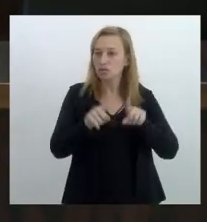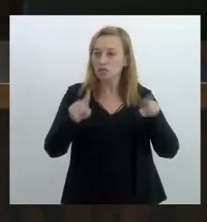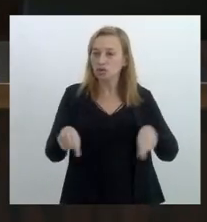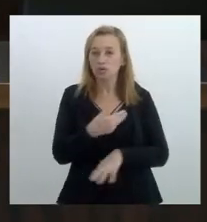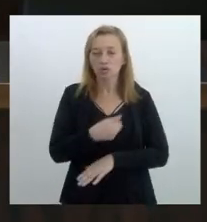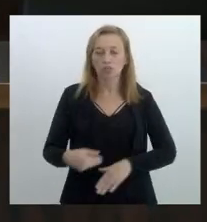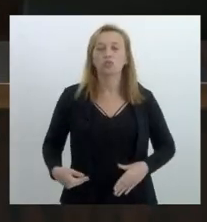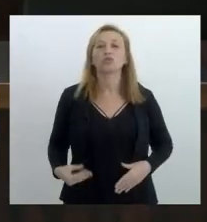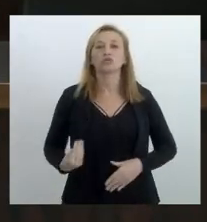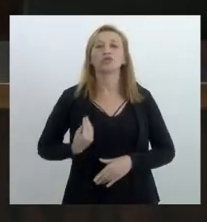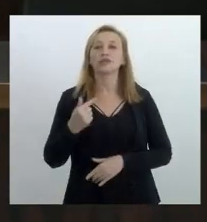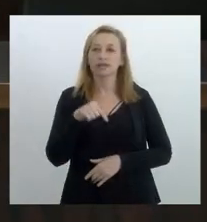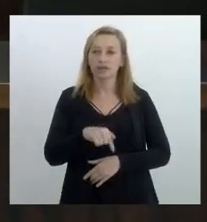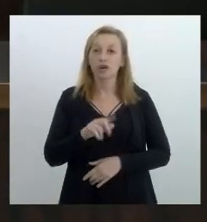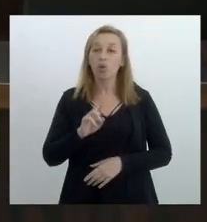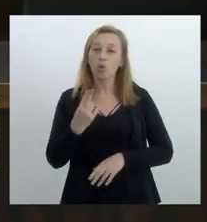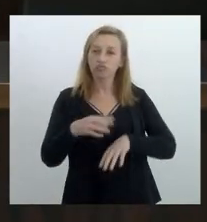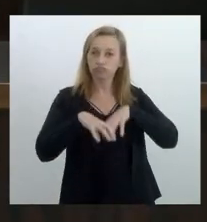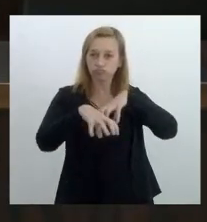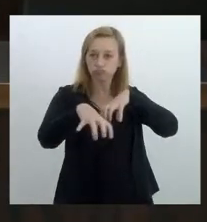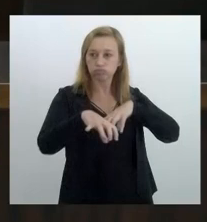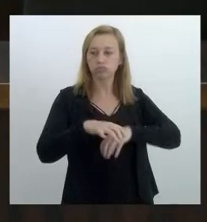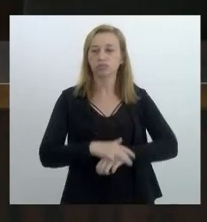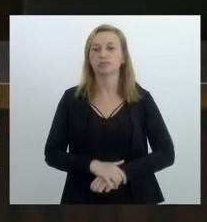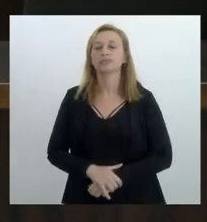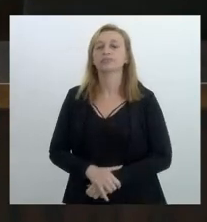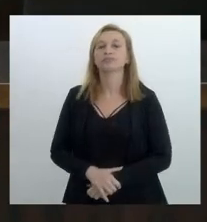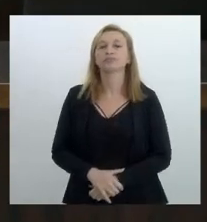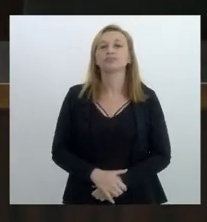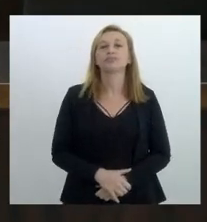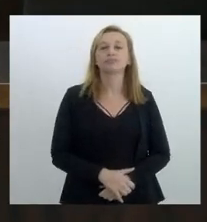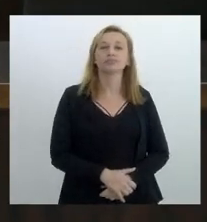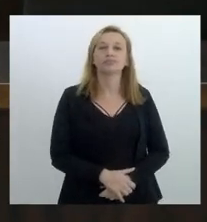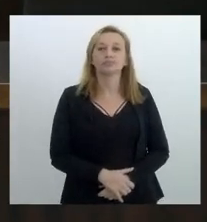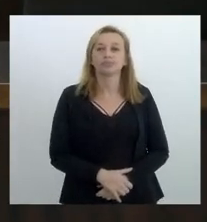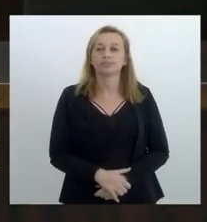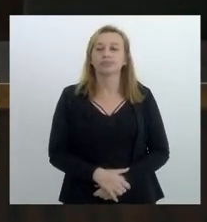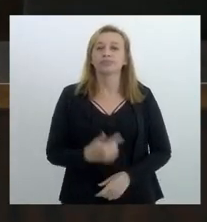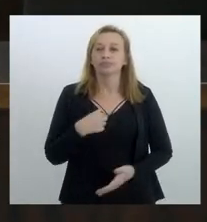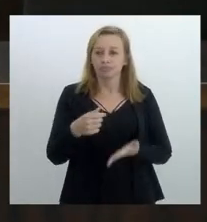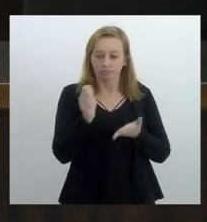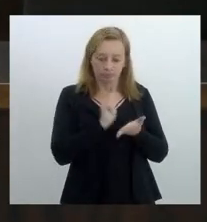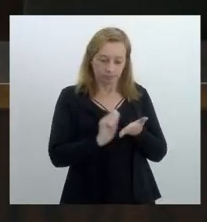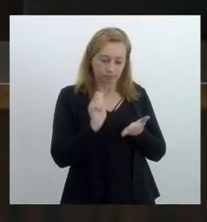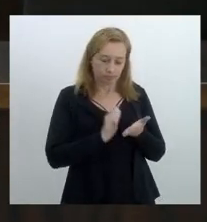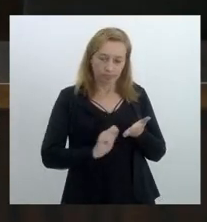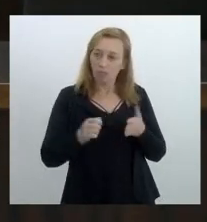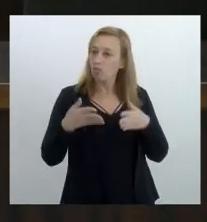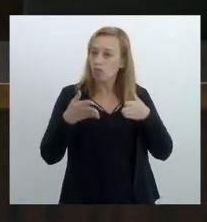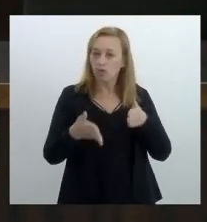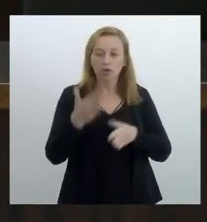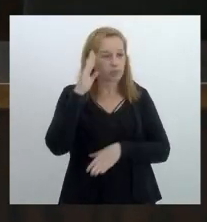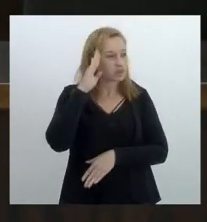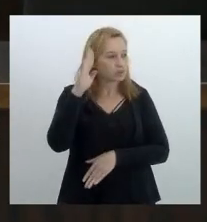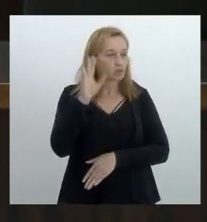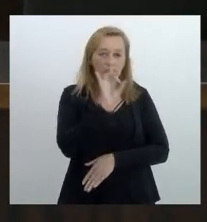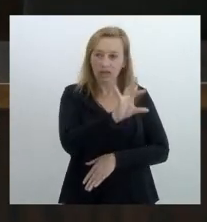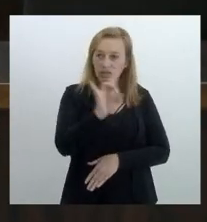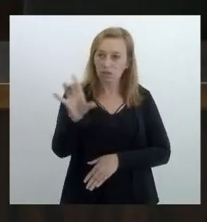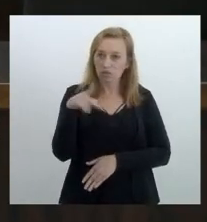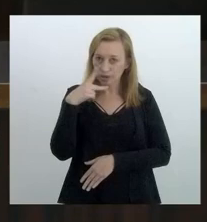públicos que estão aqui ou remotamente. E eu vou anotar a questão central que cada um